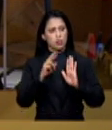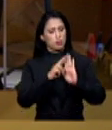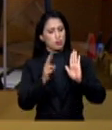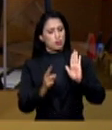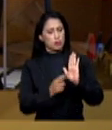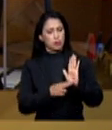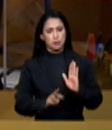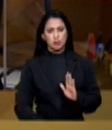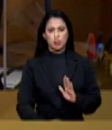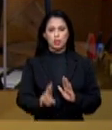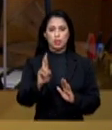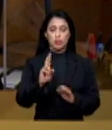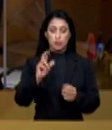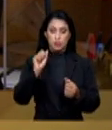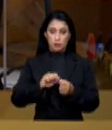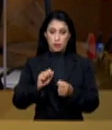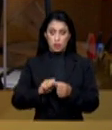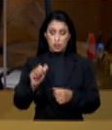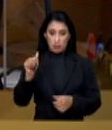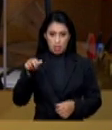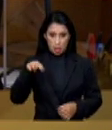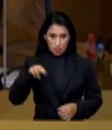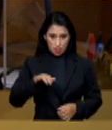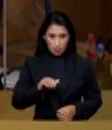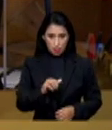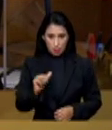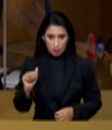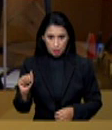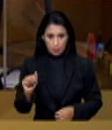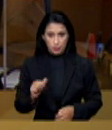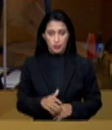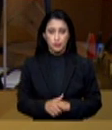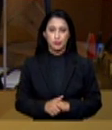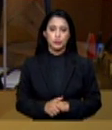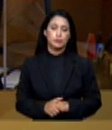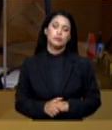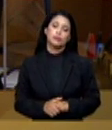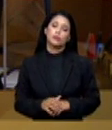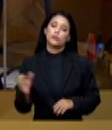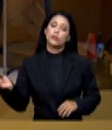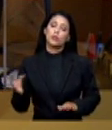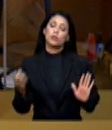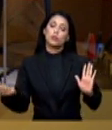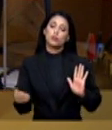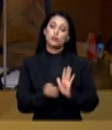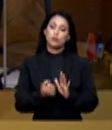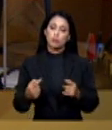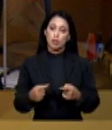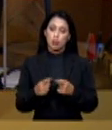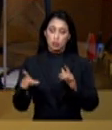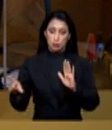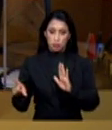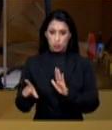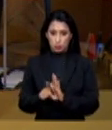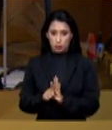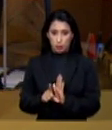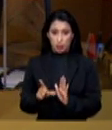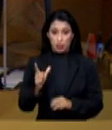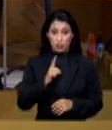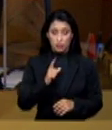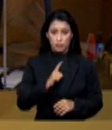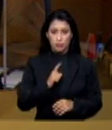normas de referência editadas pela Agência Nacional de águas a Ana o novo Marco legal buscou tornar Atrativa